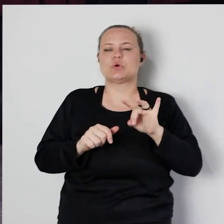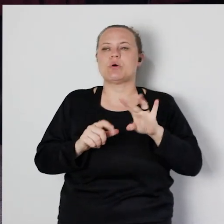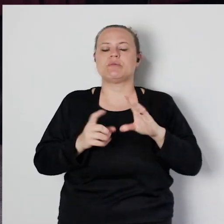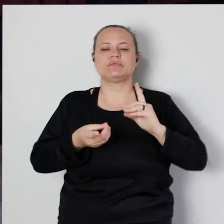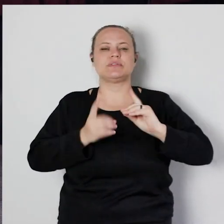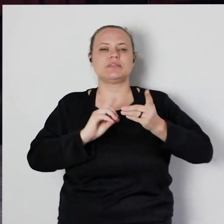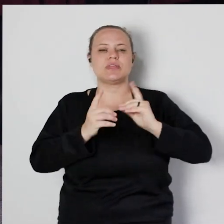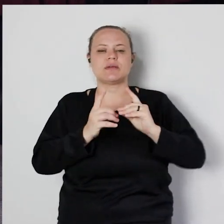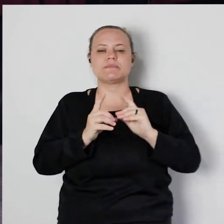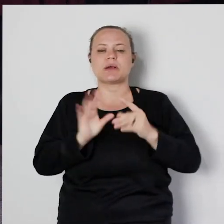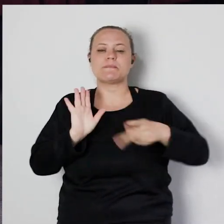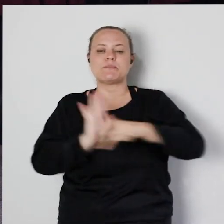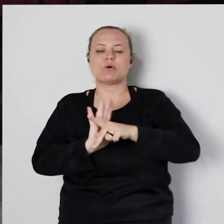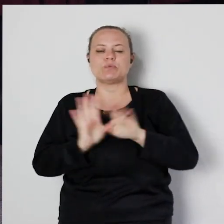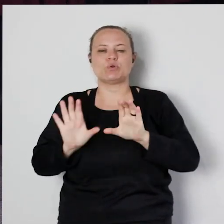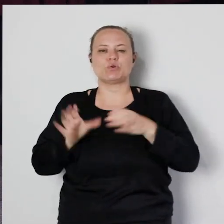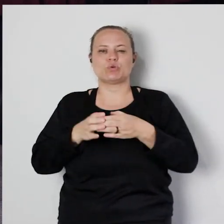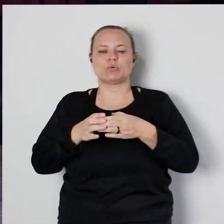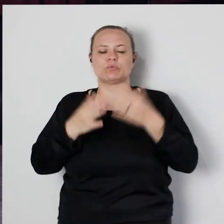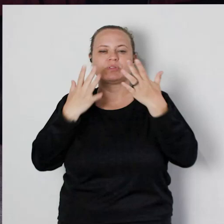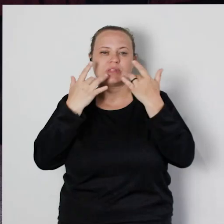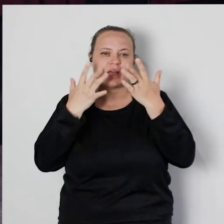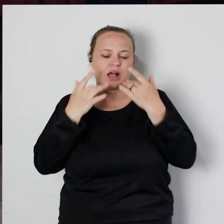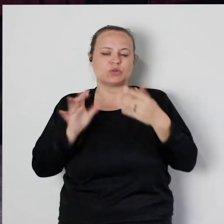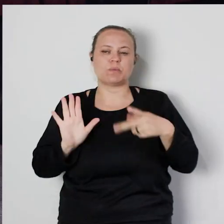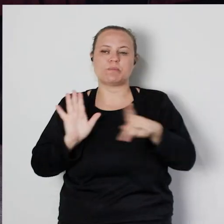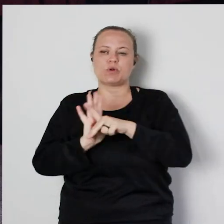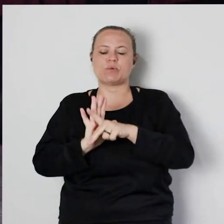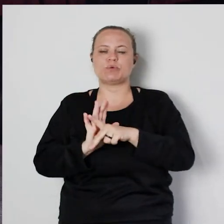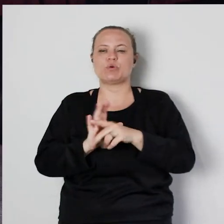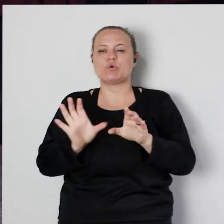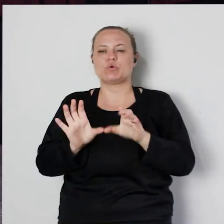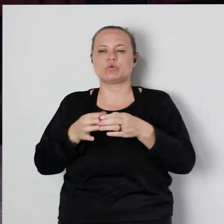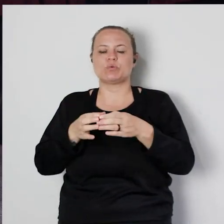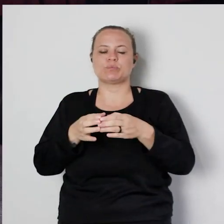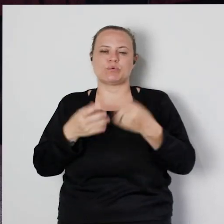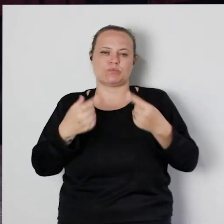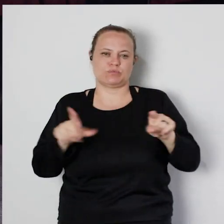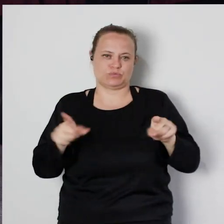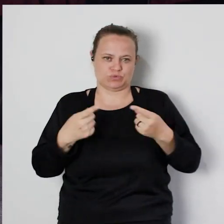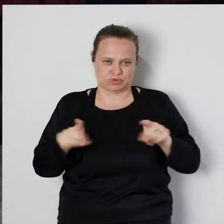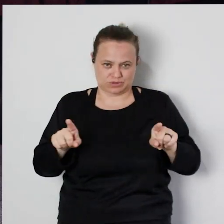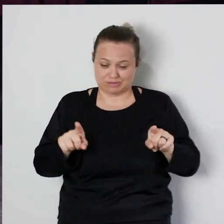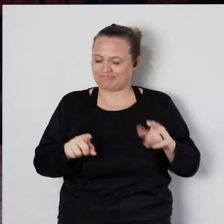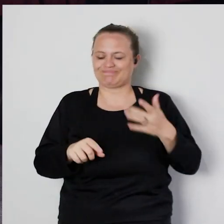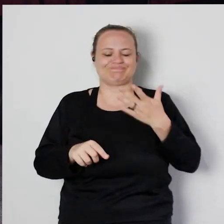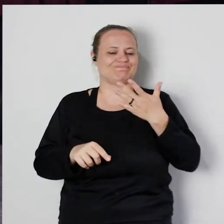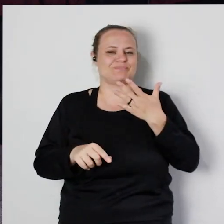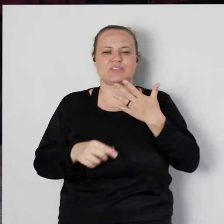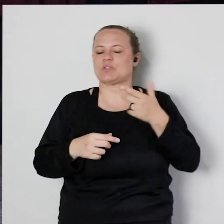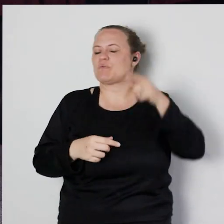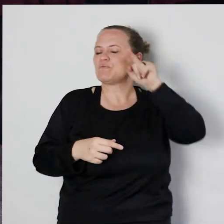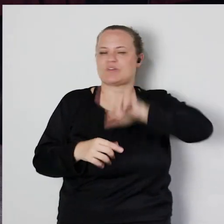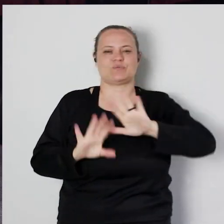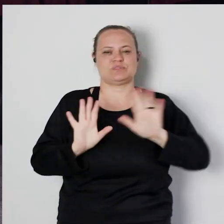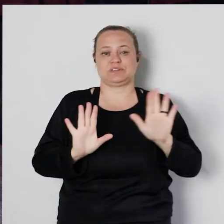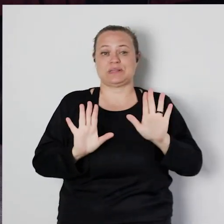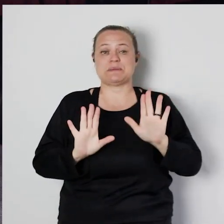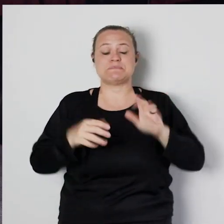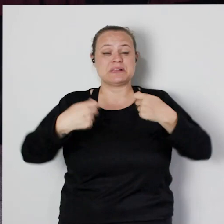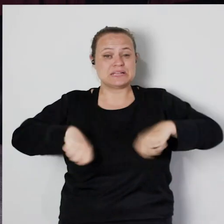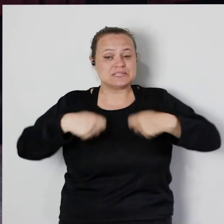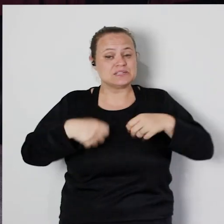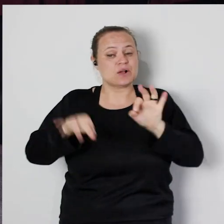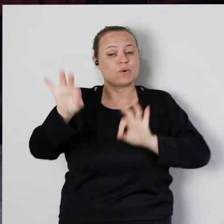para conquistar mudanças apenas na dinâmica do teu próprio grupo de teatro, do teu próprio coletivo